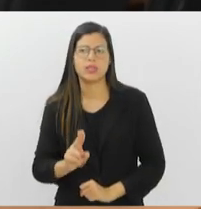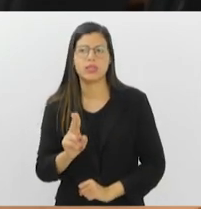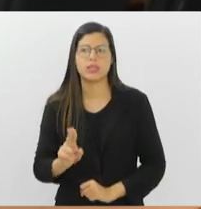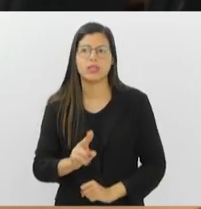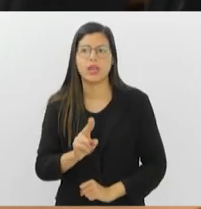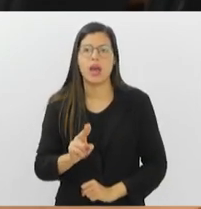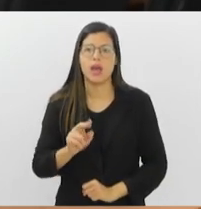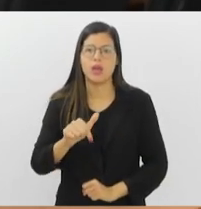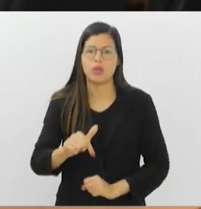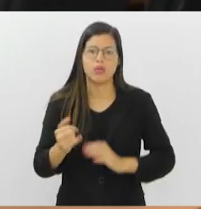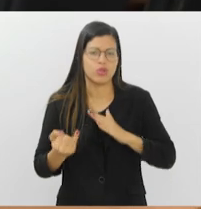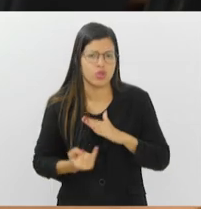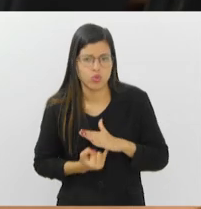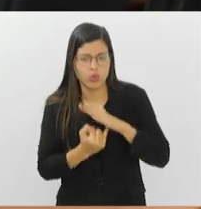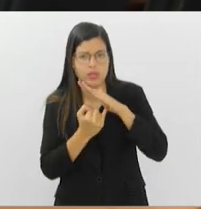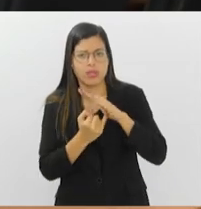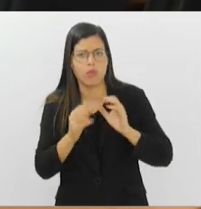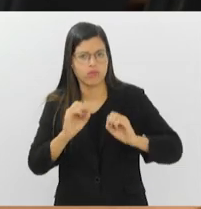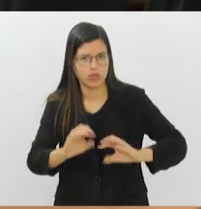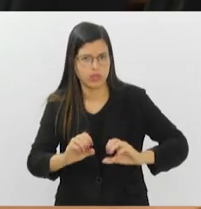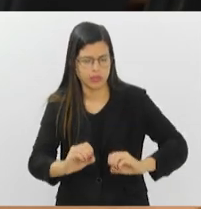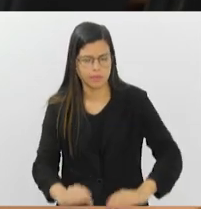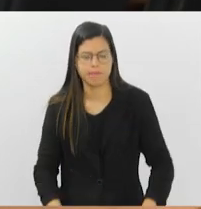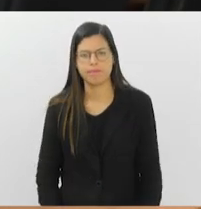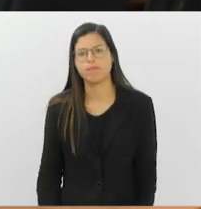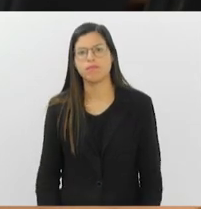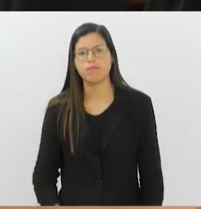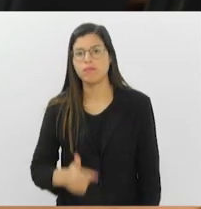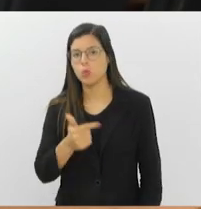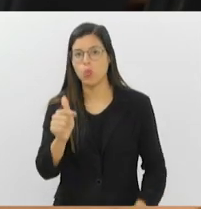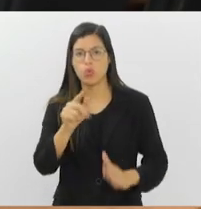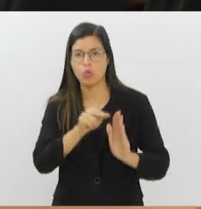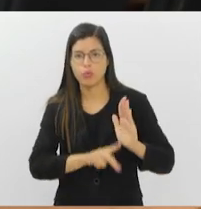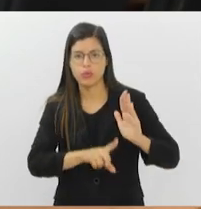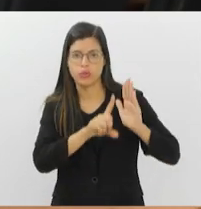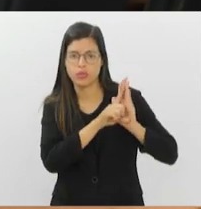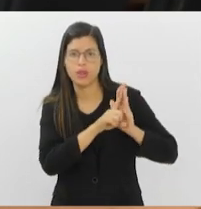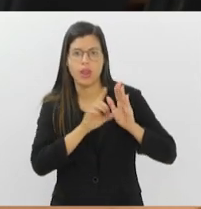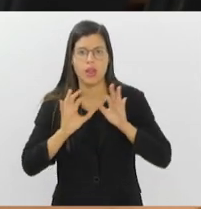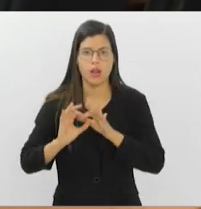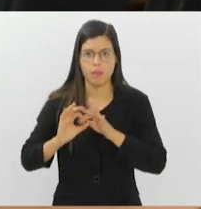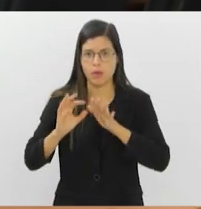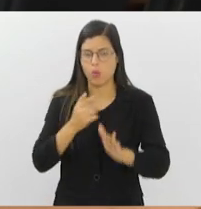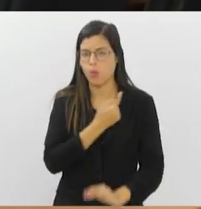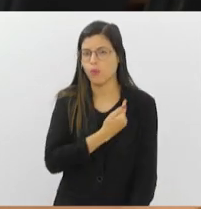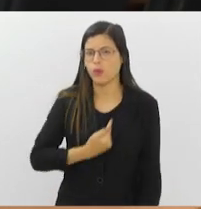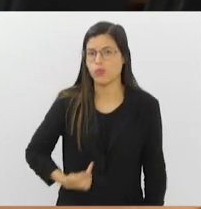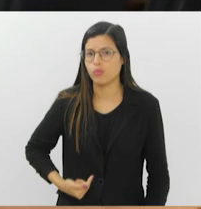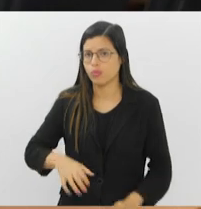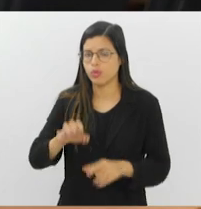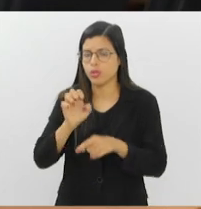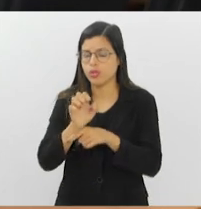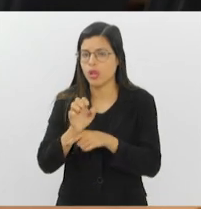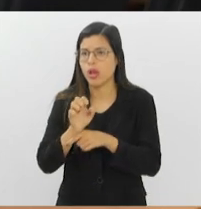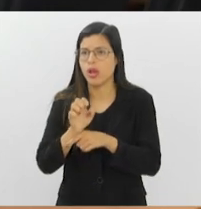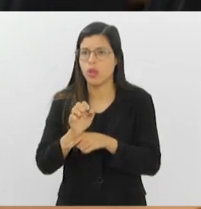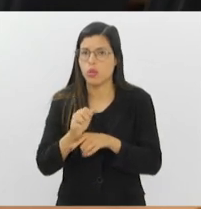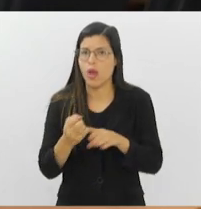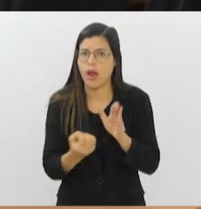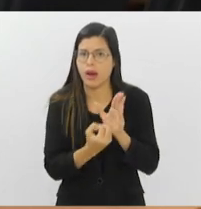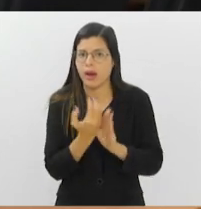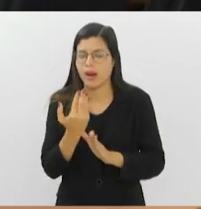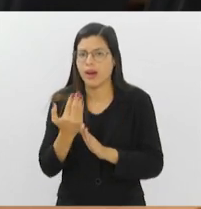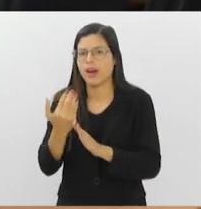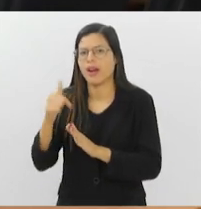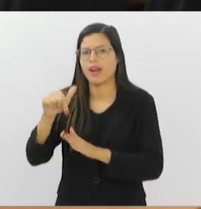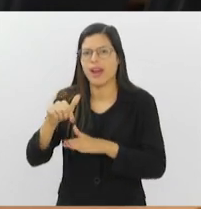pelos órgãos E também pelas instituições de ensino outro projeto na pauta de hoje é que autoriza o governo do estado a instalar painéis Solares